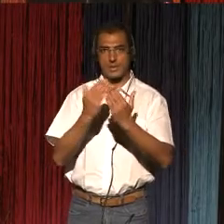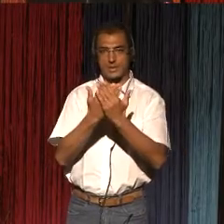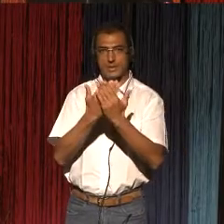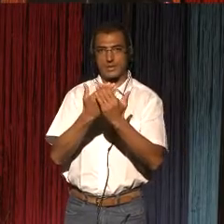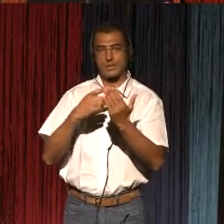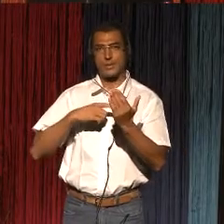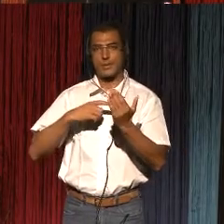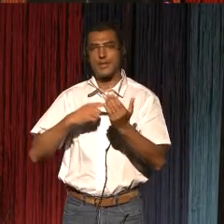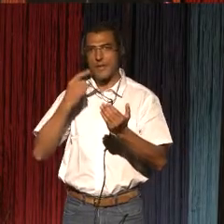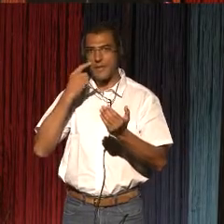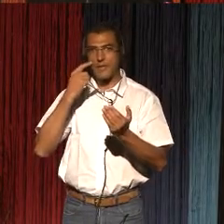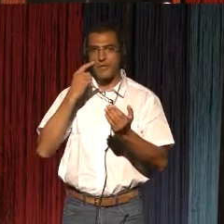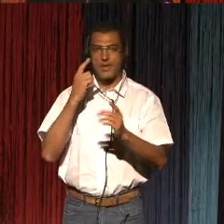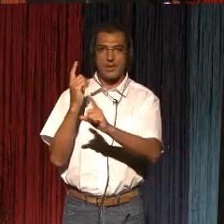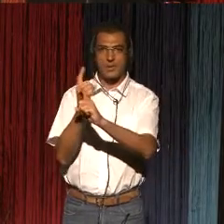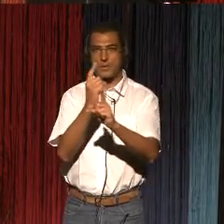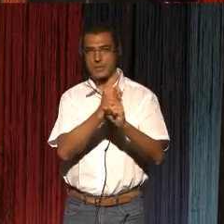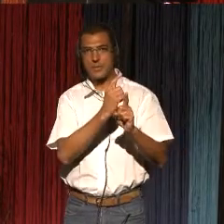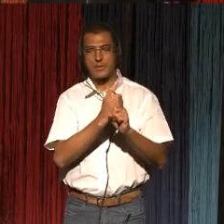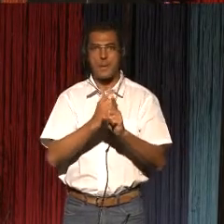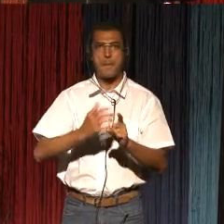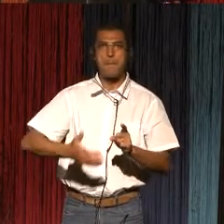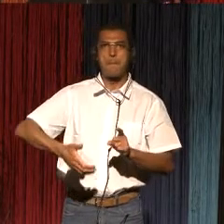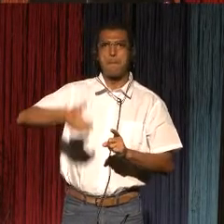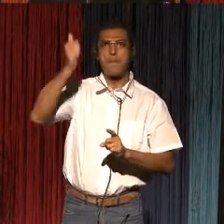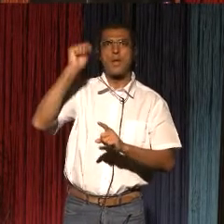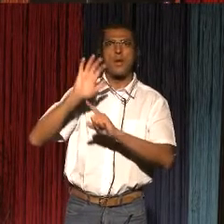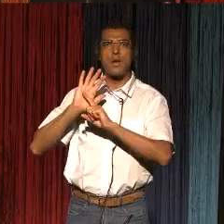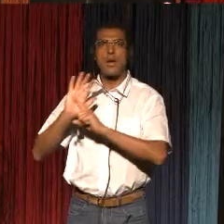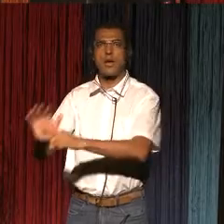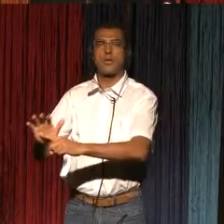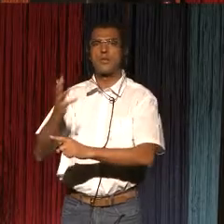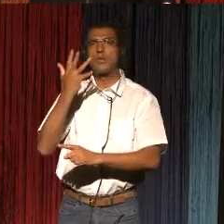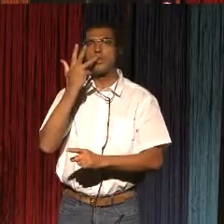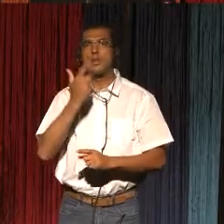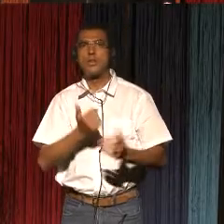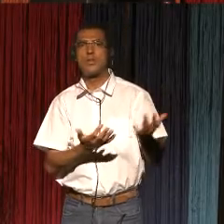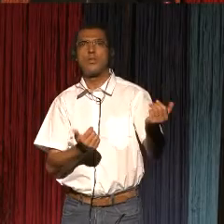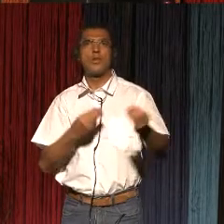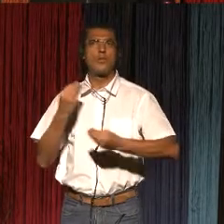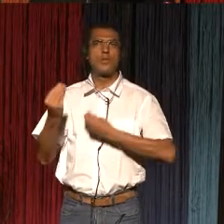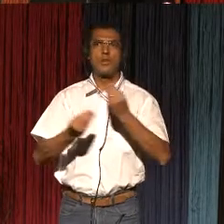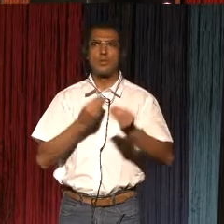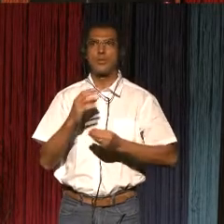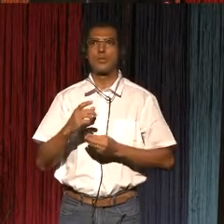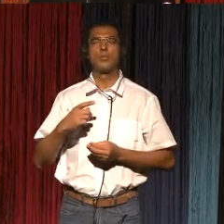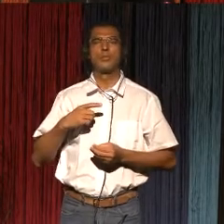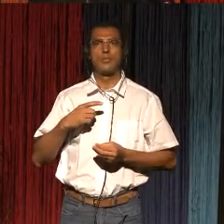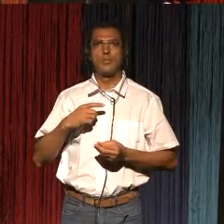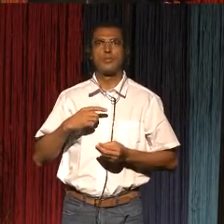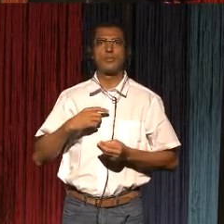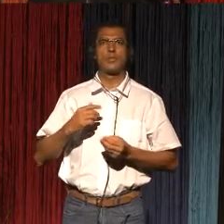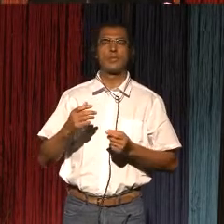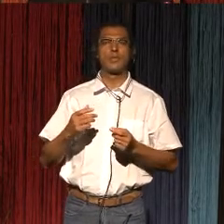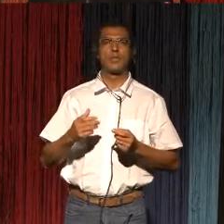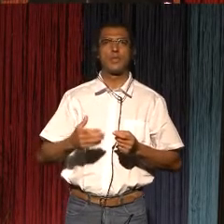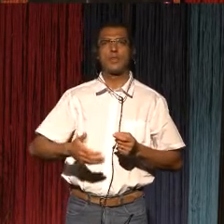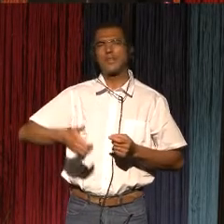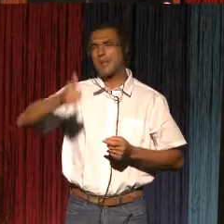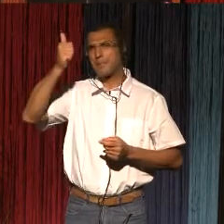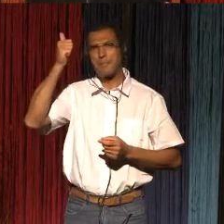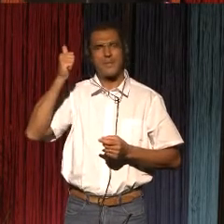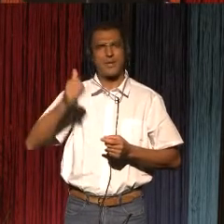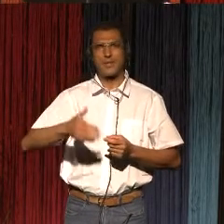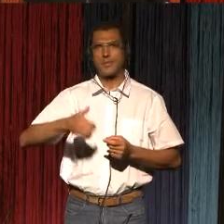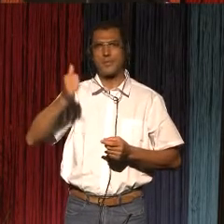os melhores resultados para melhorar o controle inibitório de que qualquer outra abordagem. É muito melhor que qualquer